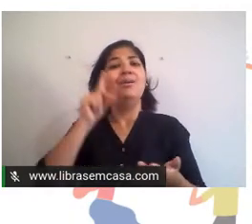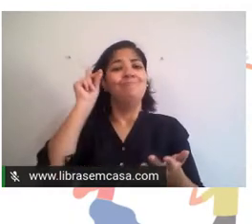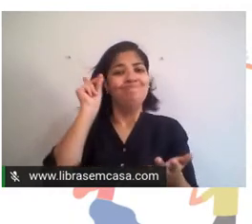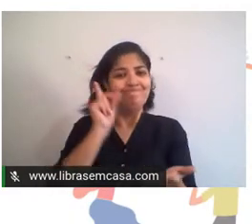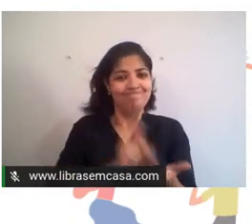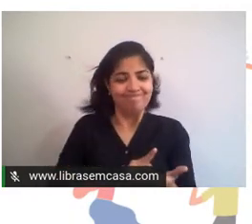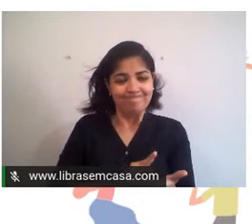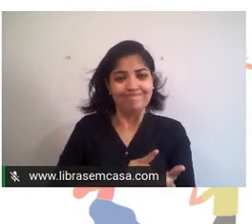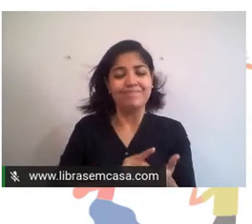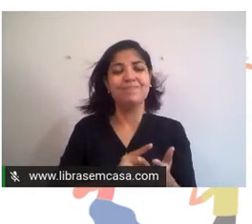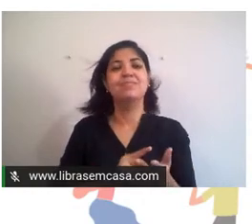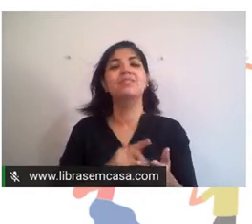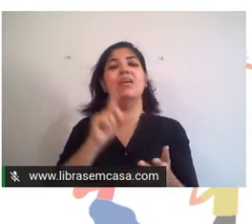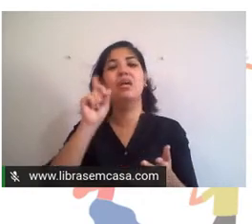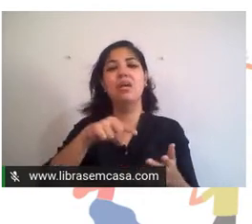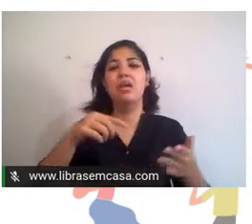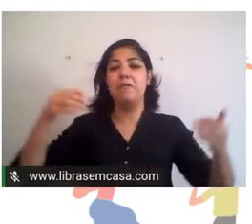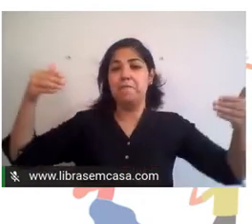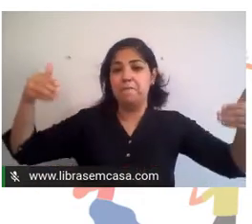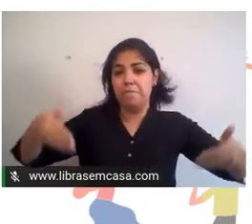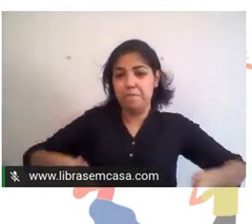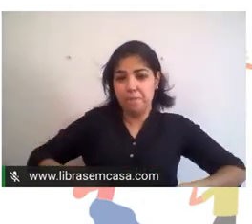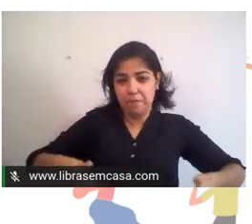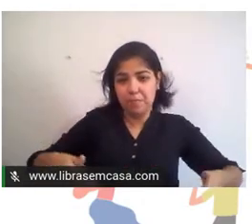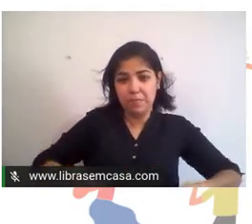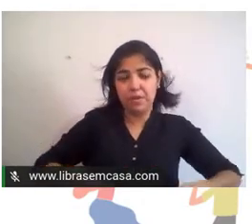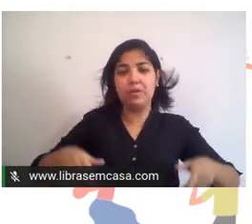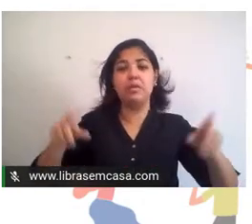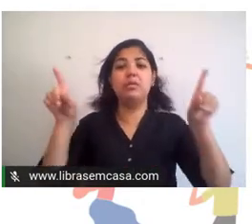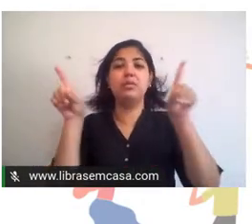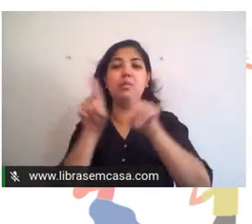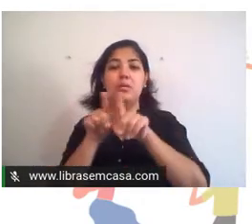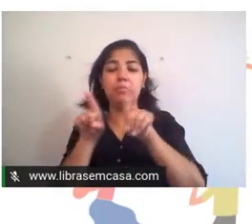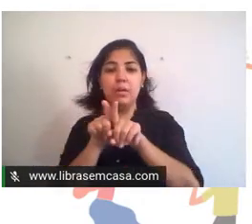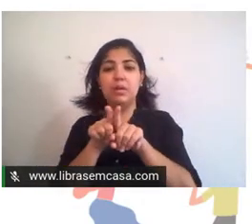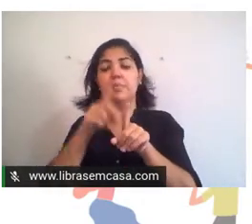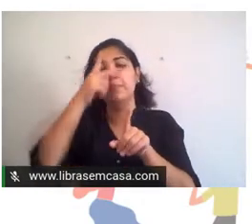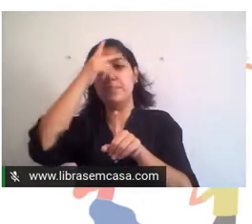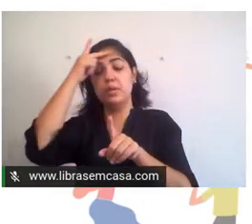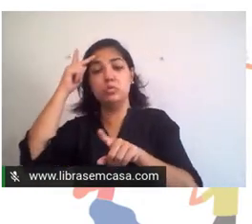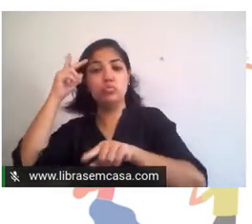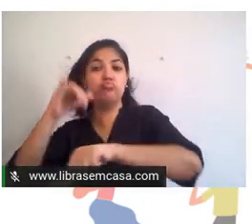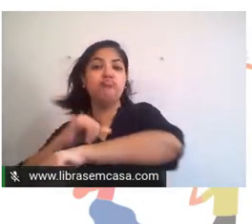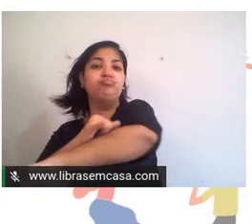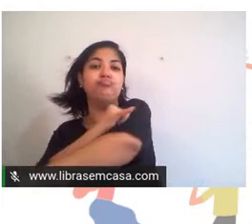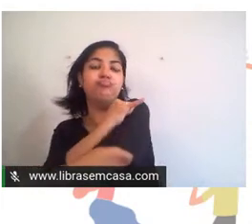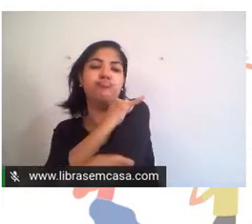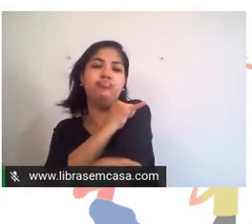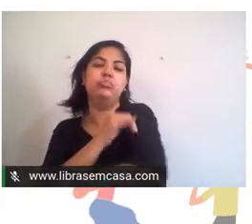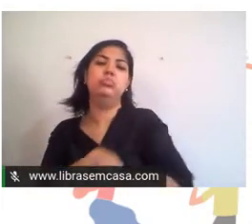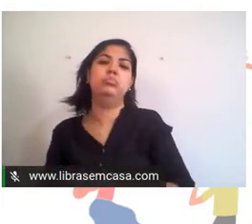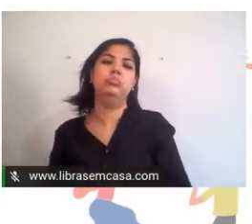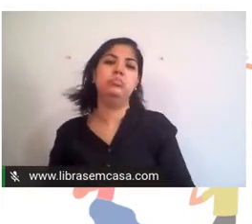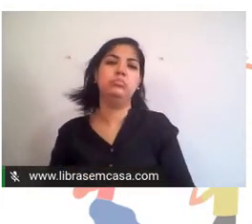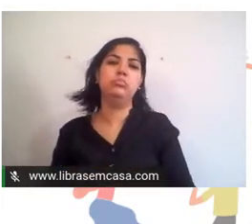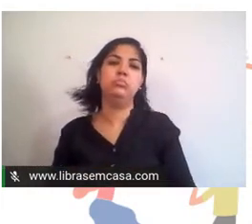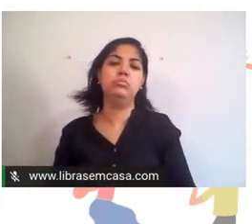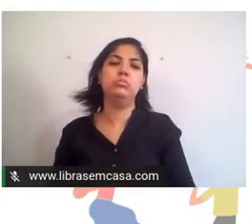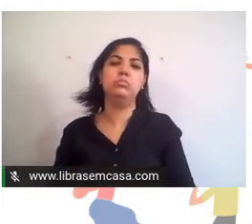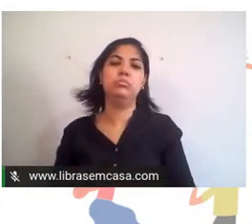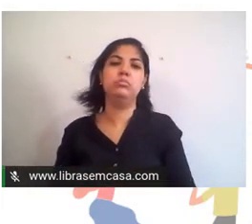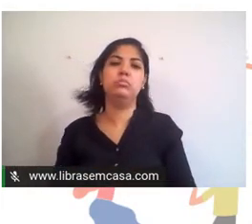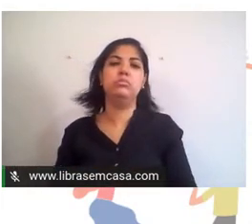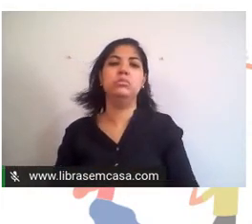compreende famintos e pessoas com excesso de peso e obesos. Porque tanto a fome